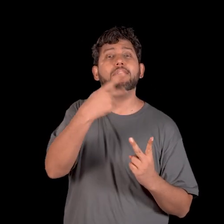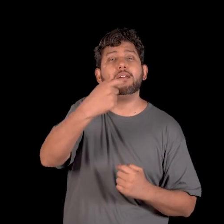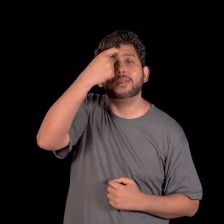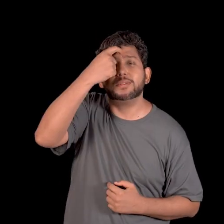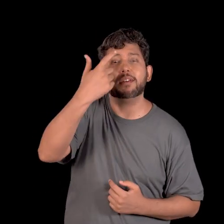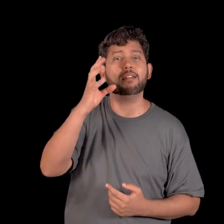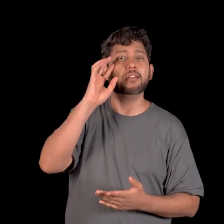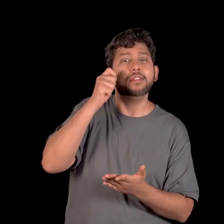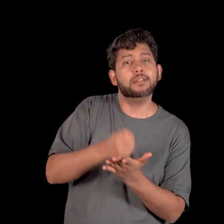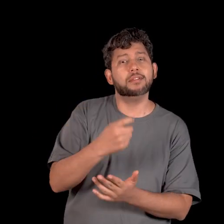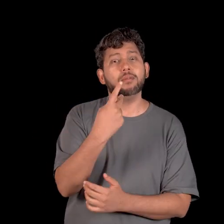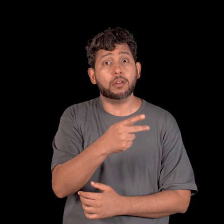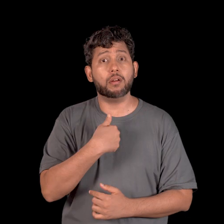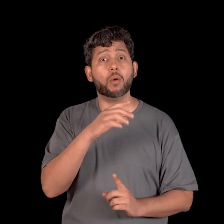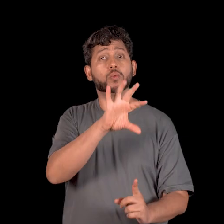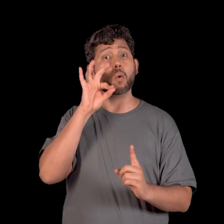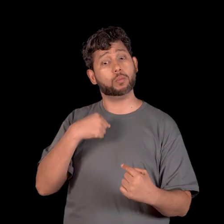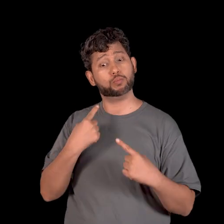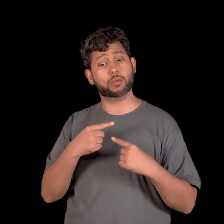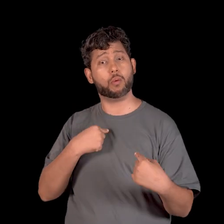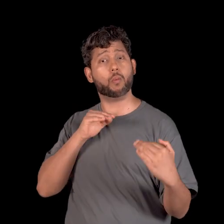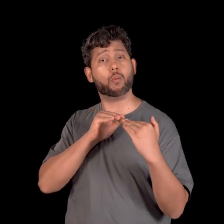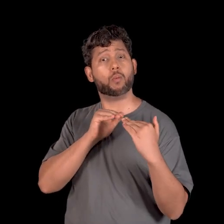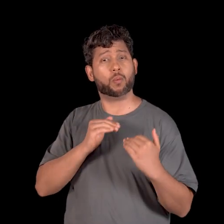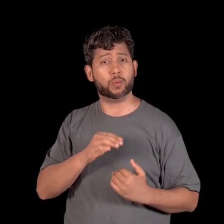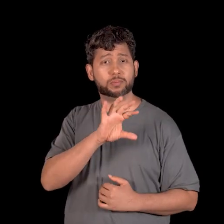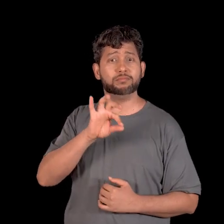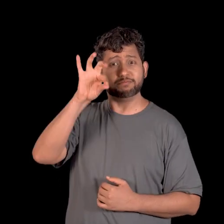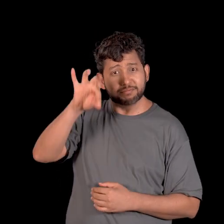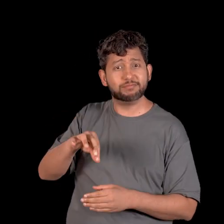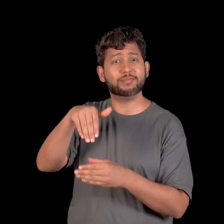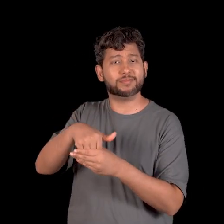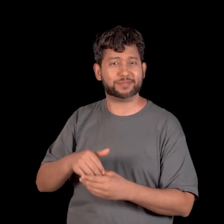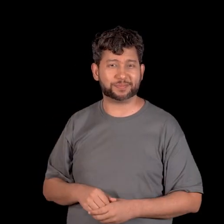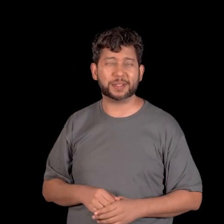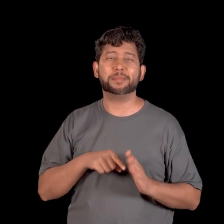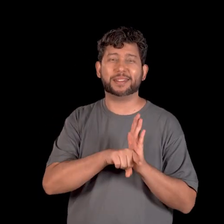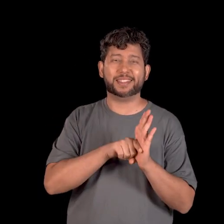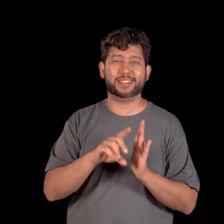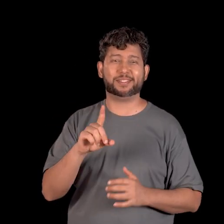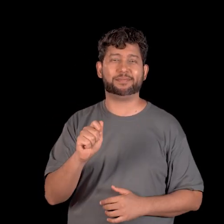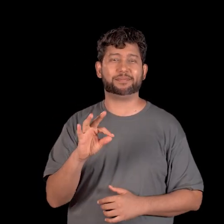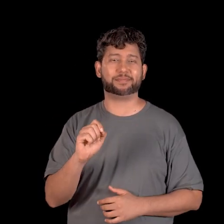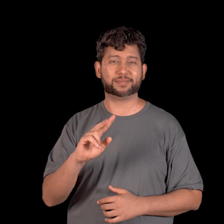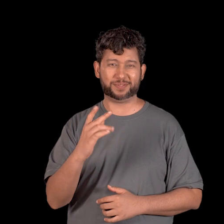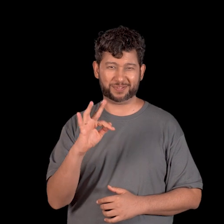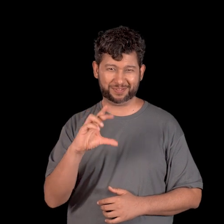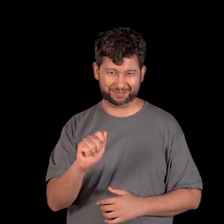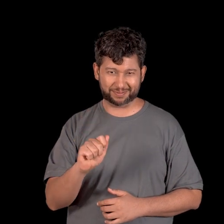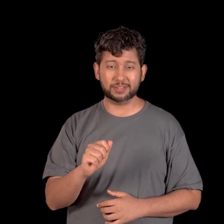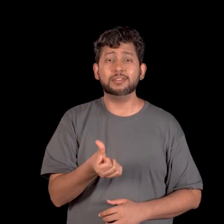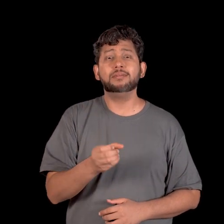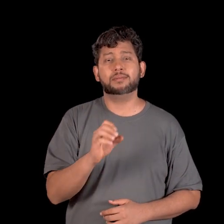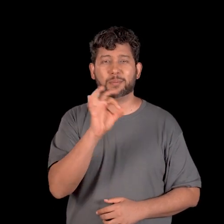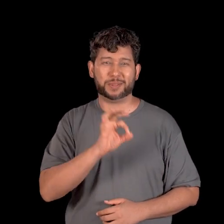um representante ou uma decisão a ser tomada que esteja de acordo com o que pensamos. De acordo com dados de uma pesquisa do